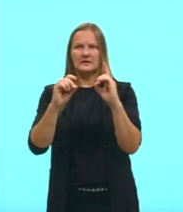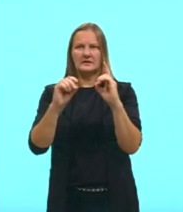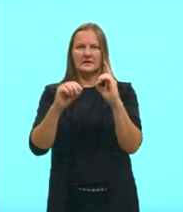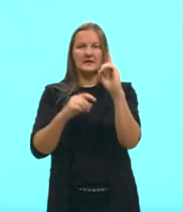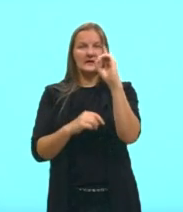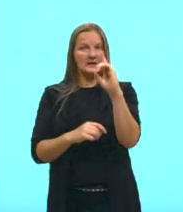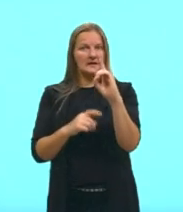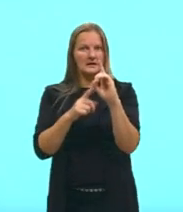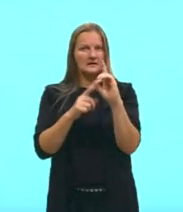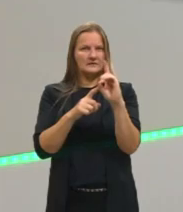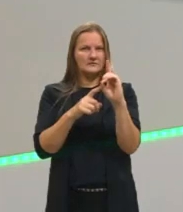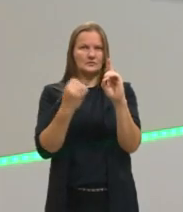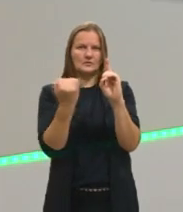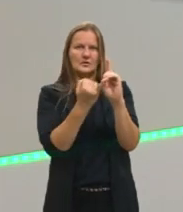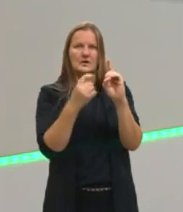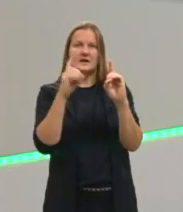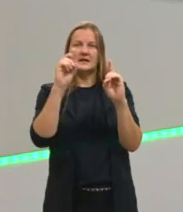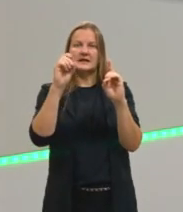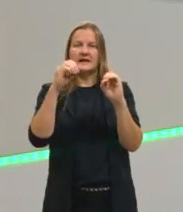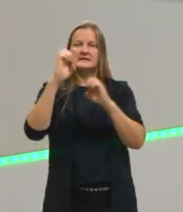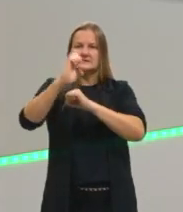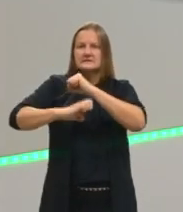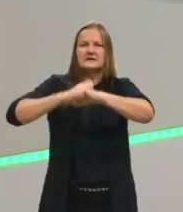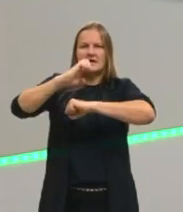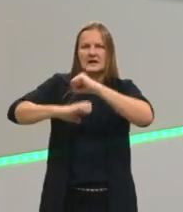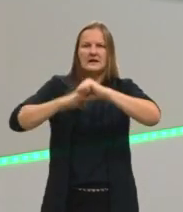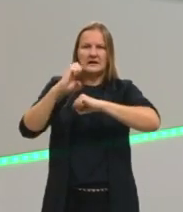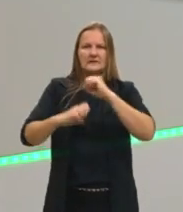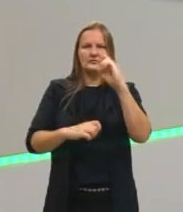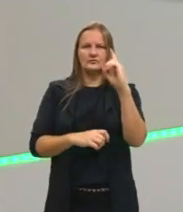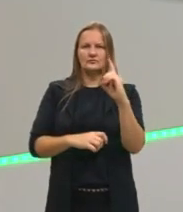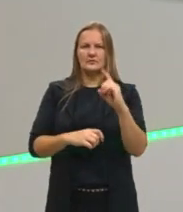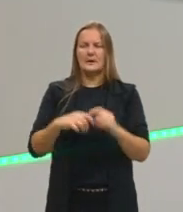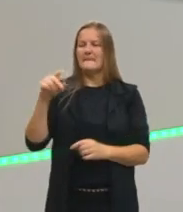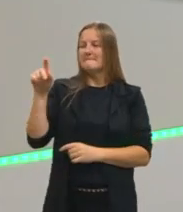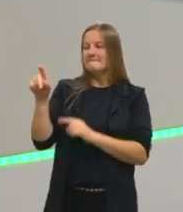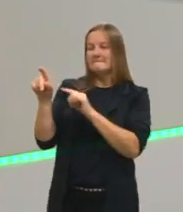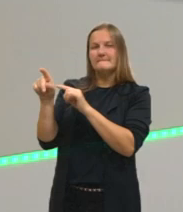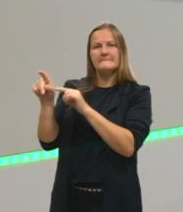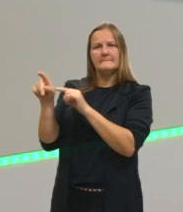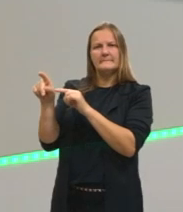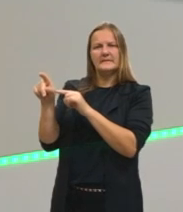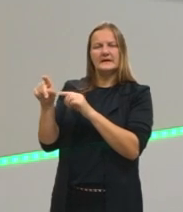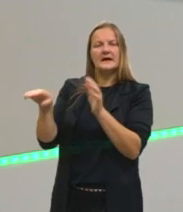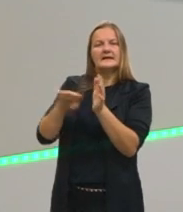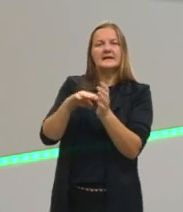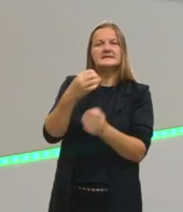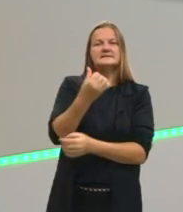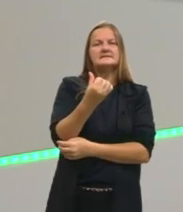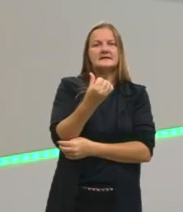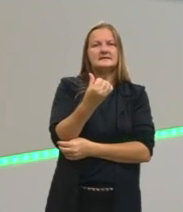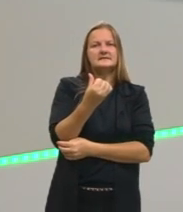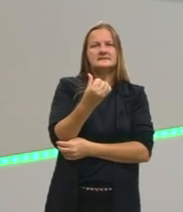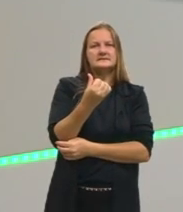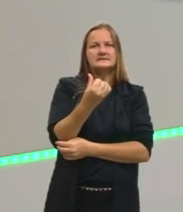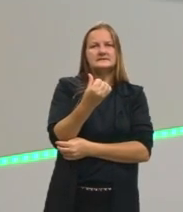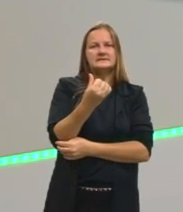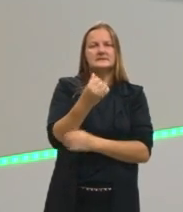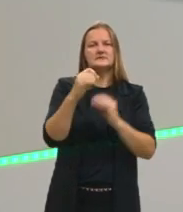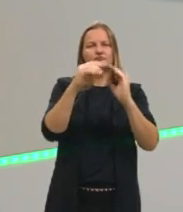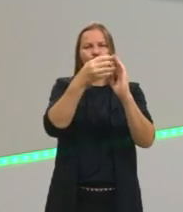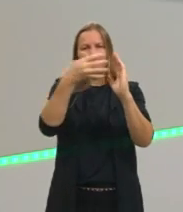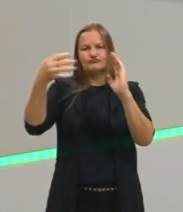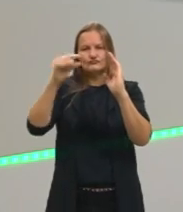porque eu dei ele pode ter até 10 elétrons né os o p ele pode ter até 6 elétrons Então eu tenho 6